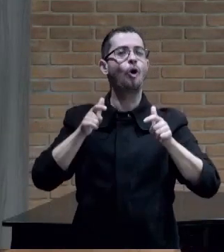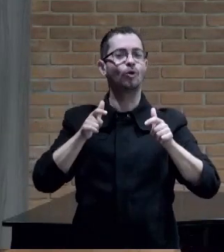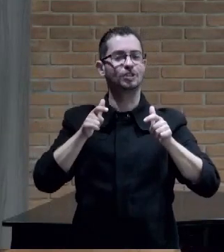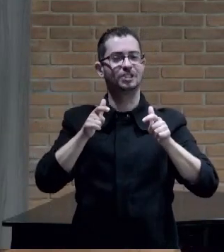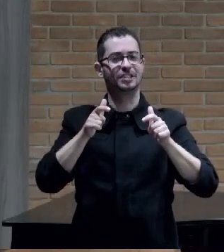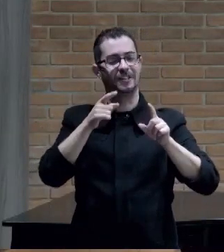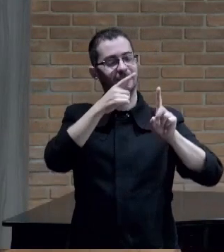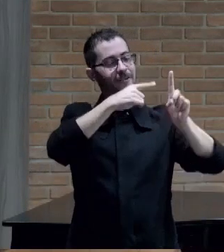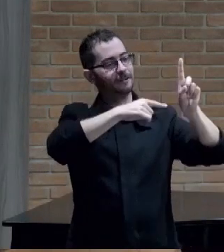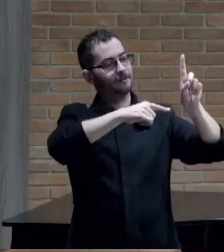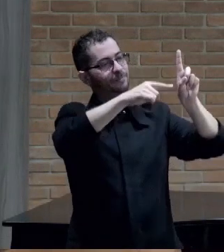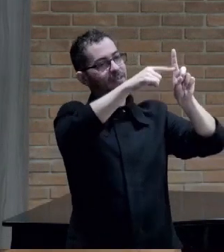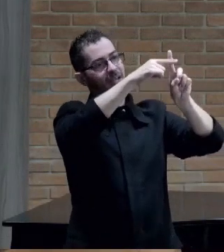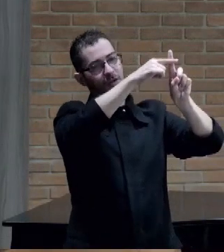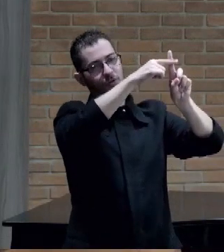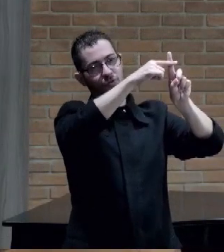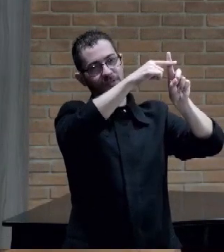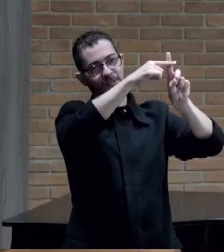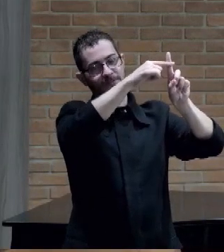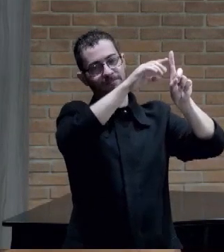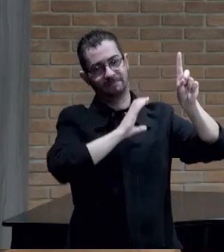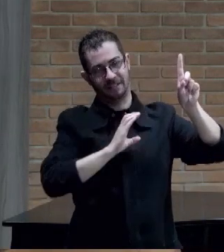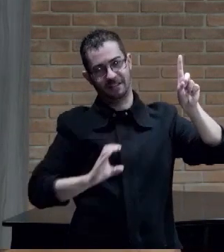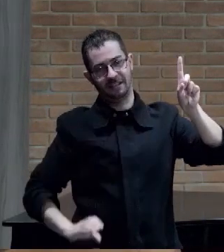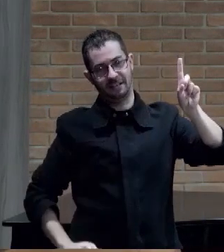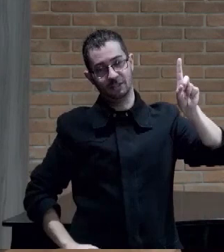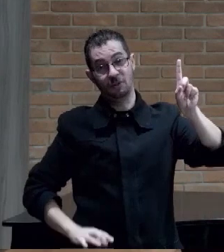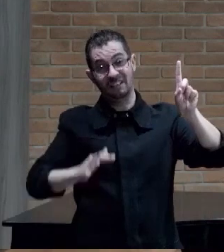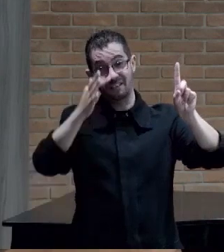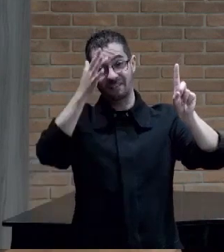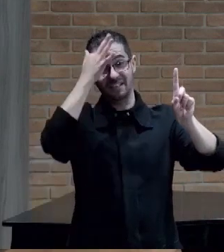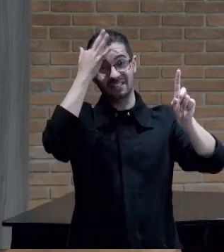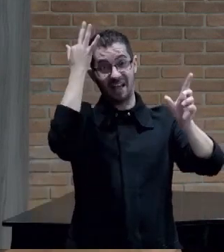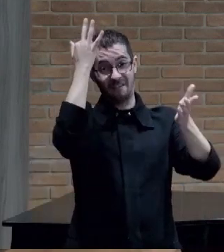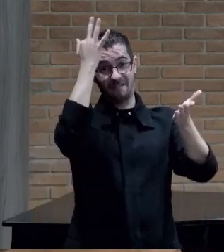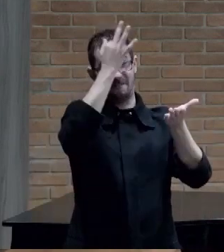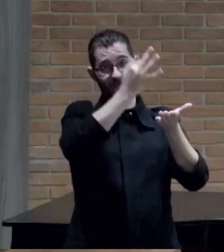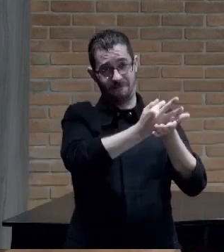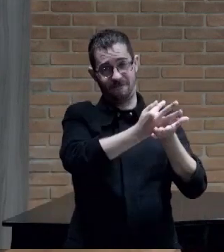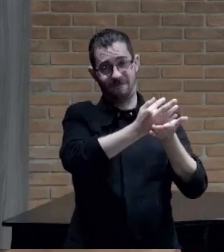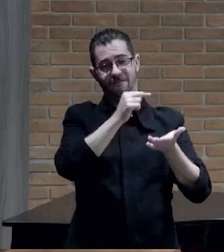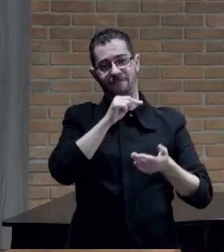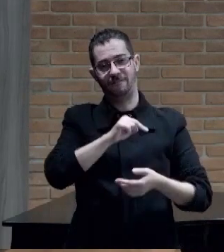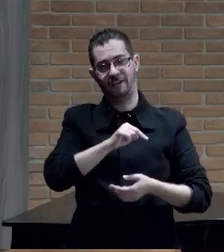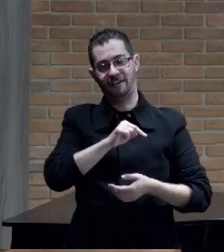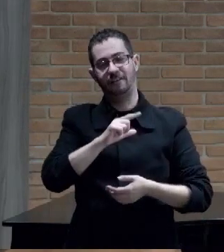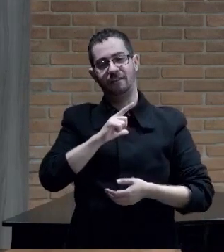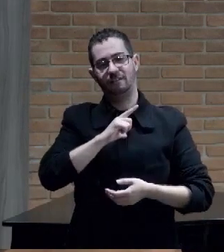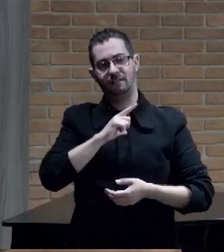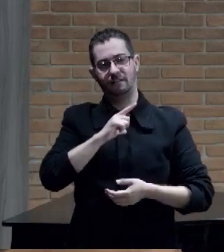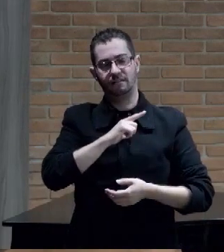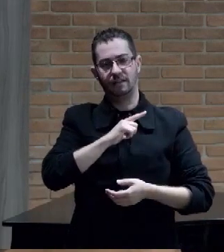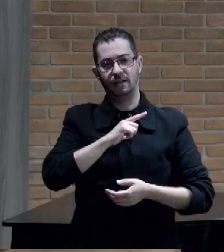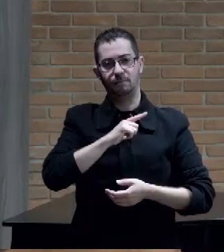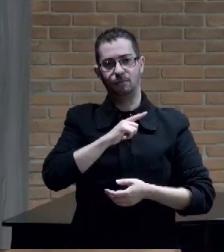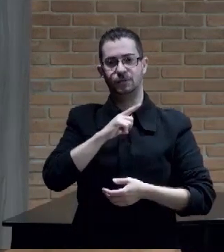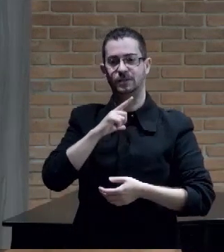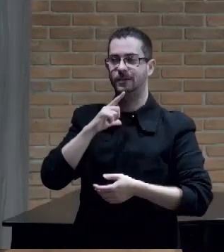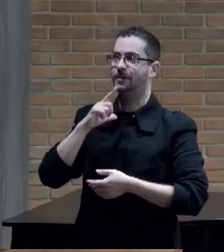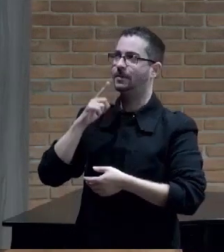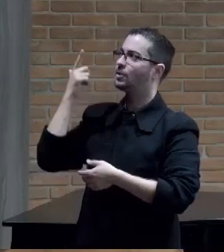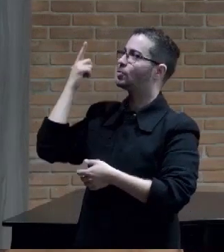Na cruz, em Cristo, pela fé. É dessa maneira que nós temos acesso ao favor de